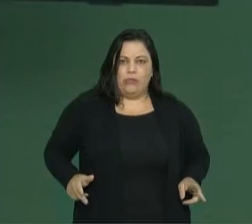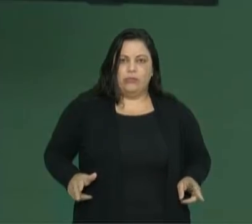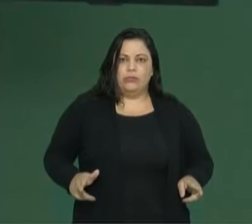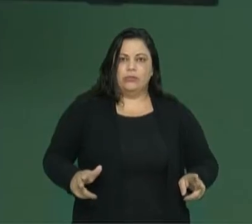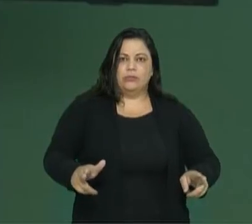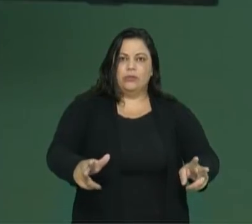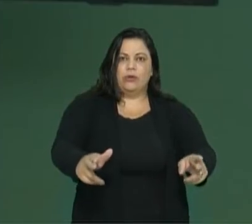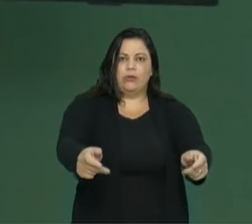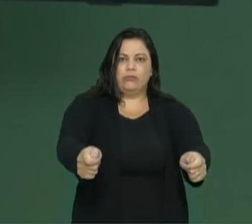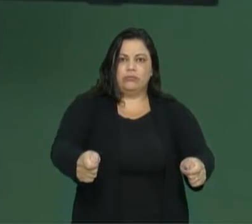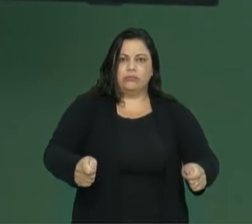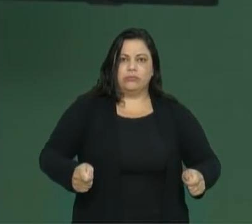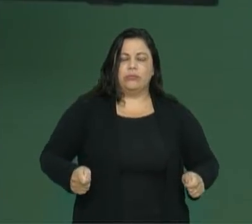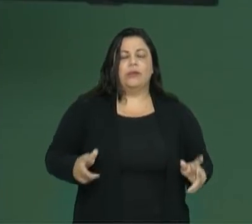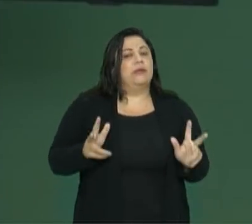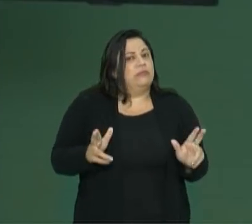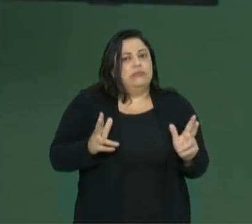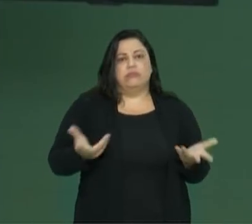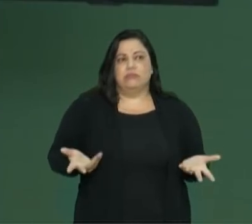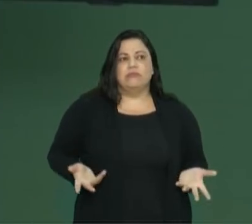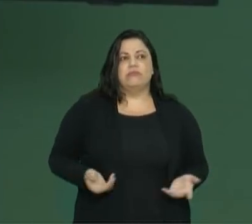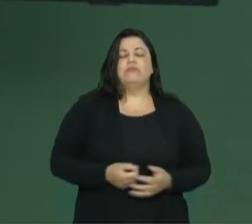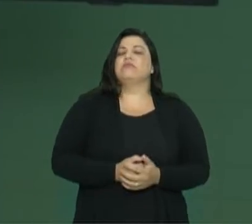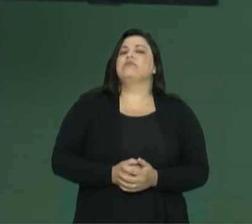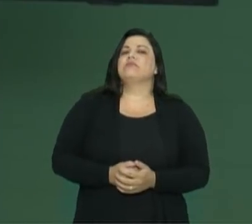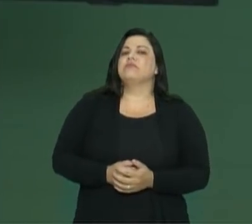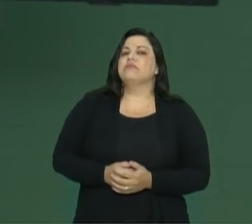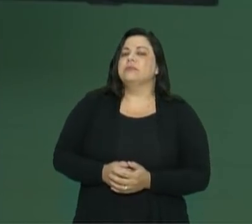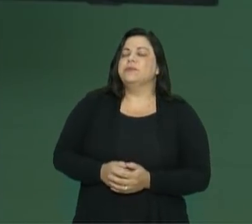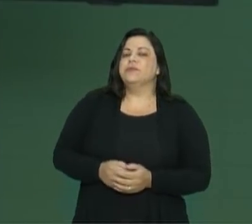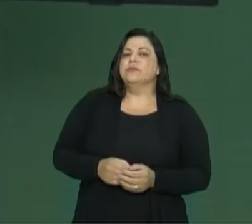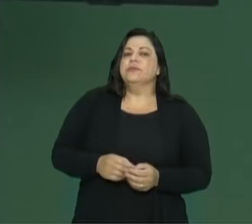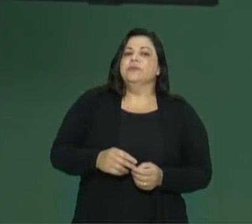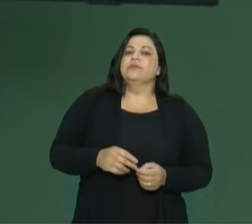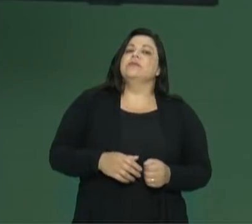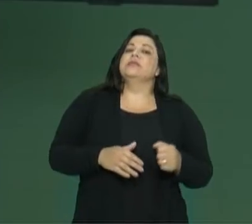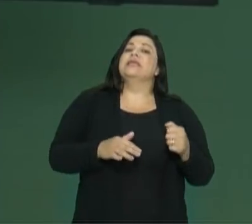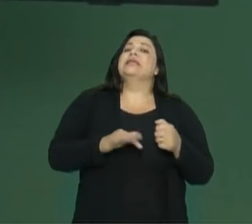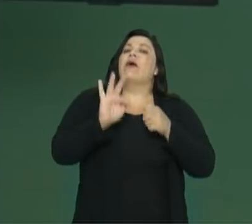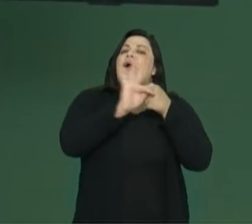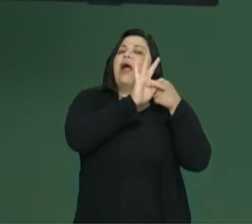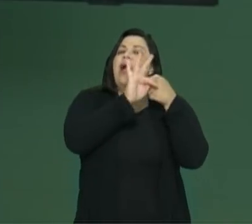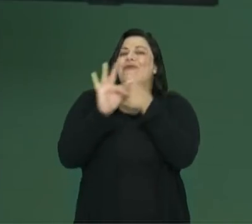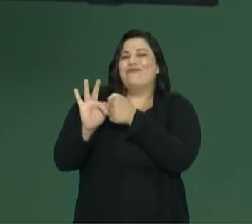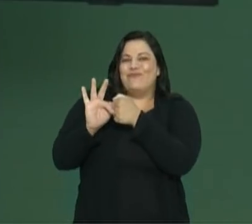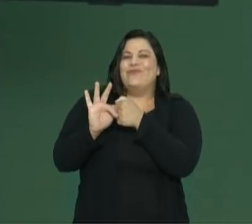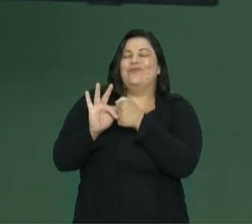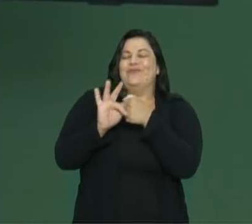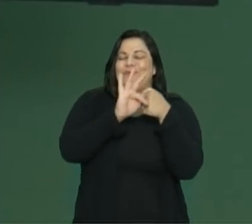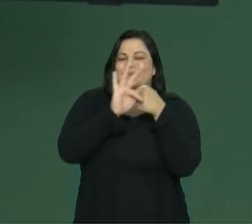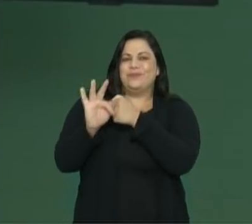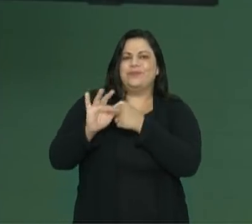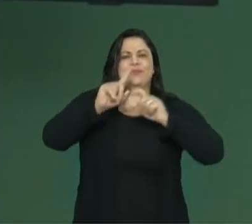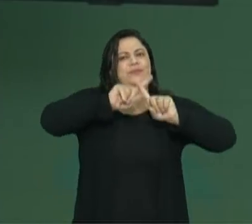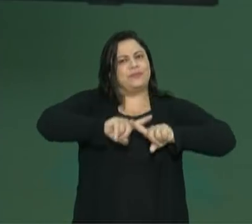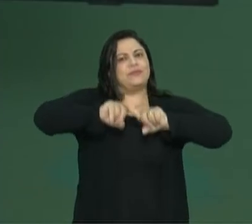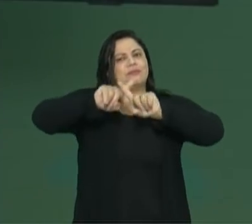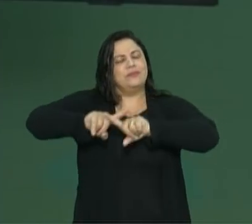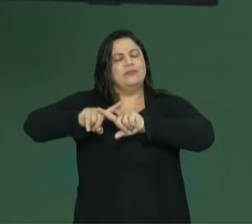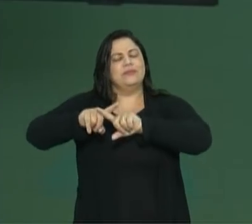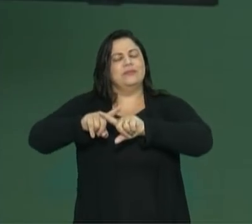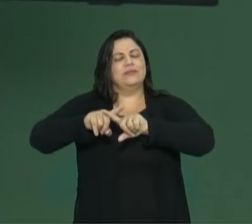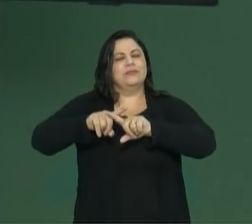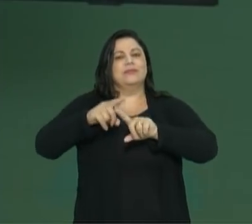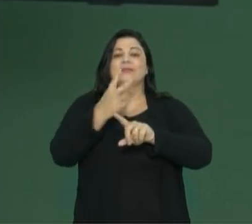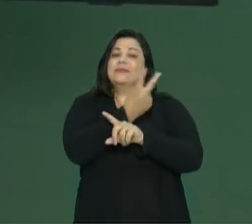vamos lá. O que vai acontecer aqui? A força na qual eu estou aplicando, certo? Ela vai ser simplesmente a multiplicação das duas grandezas,